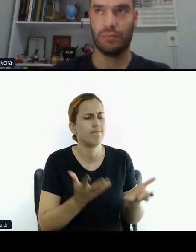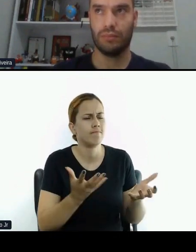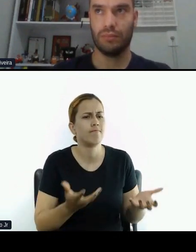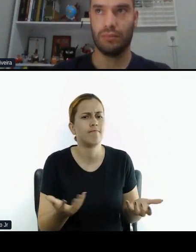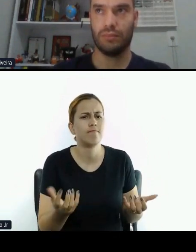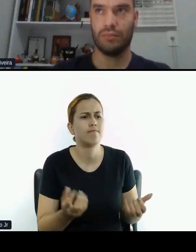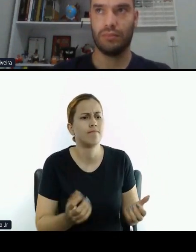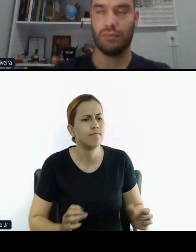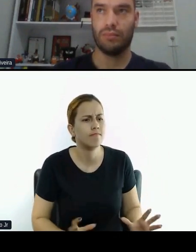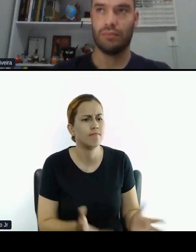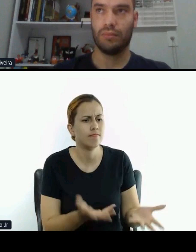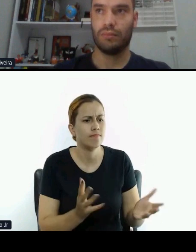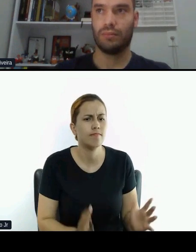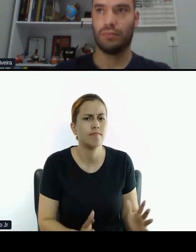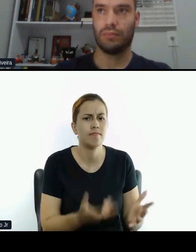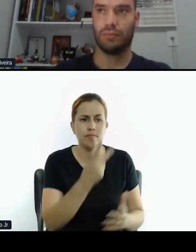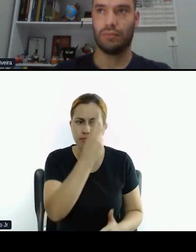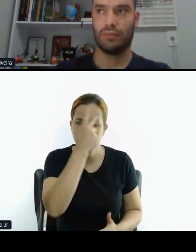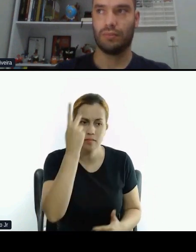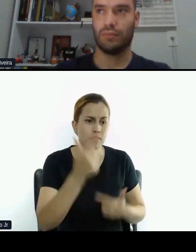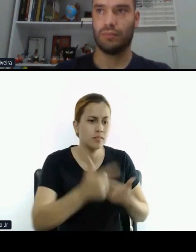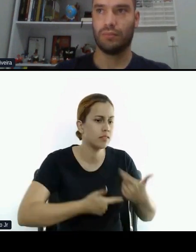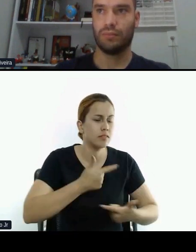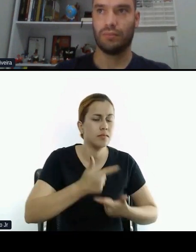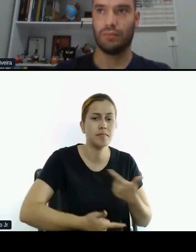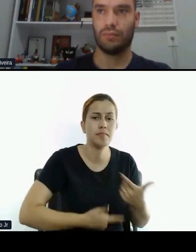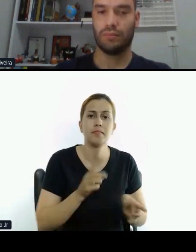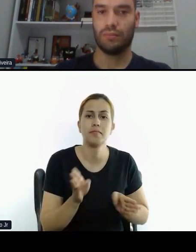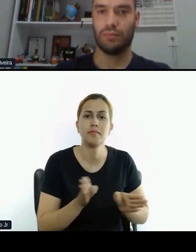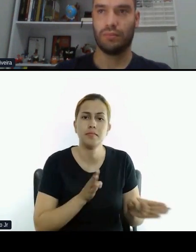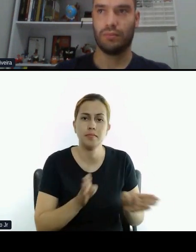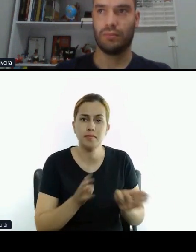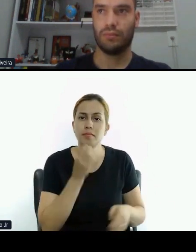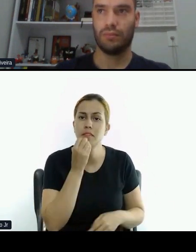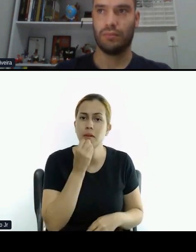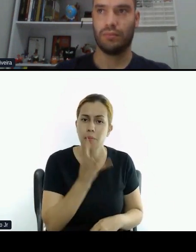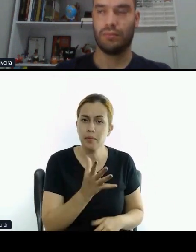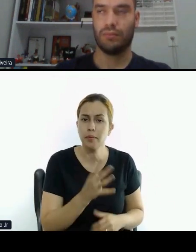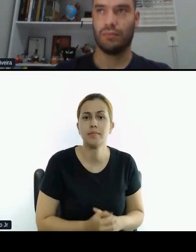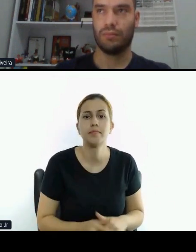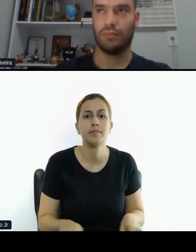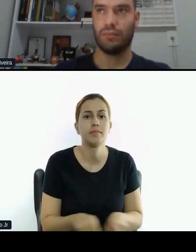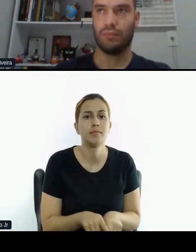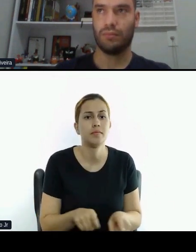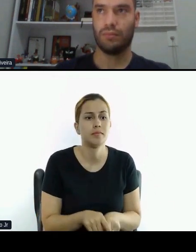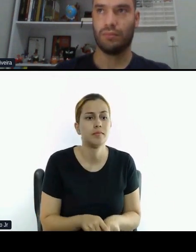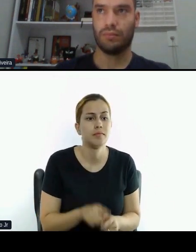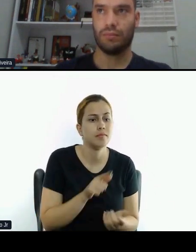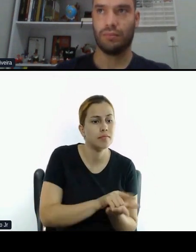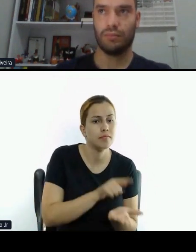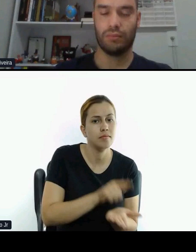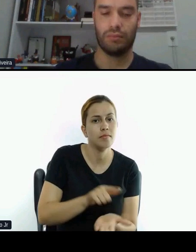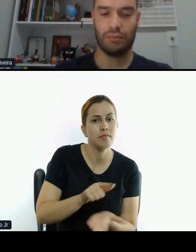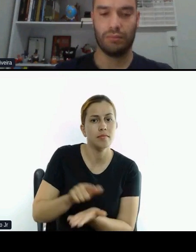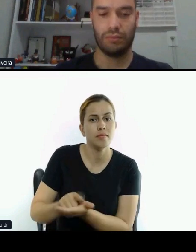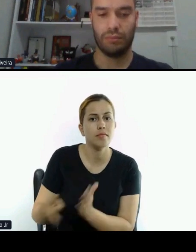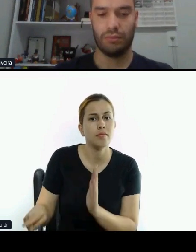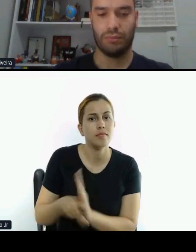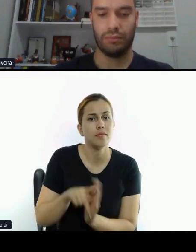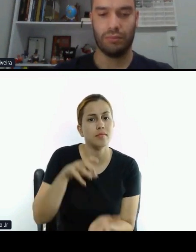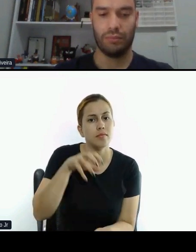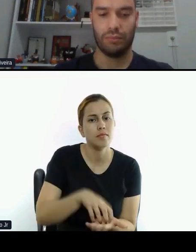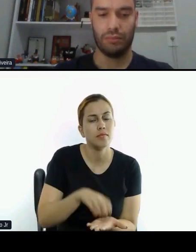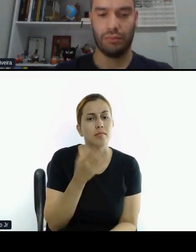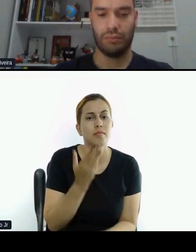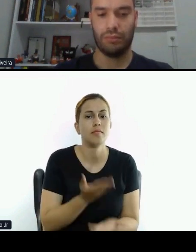às pessoas que querem trabalhar com acessibilidade, e as cartilhas lá do Centro de Estudos sobre Tecnologia Web, que é